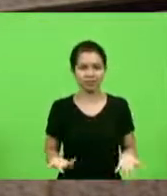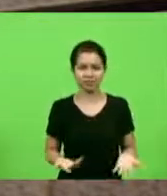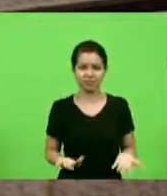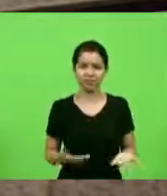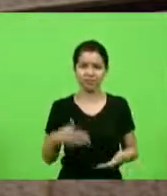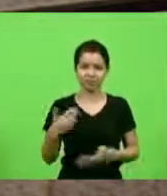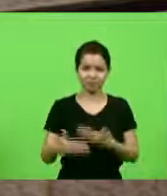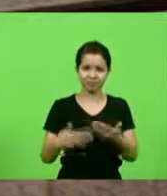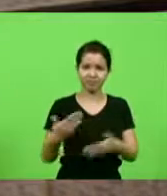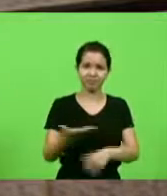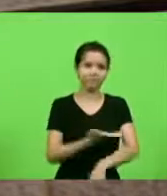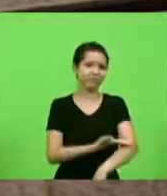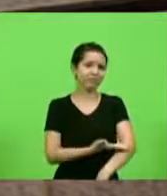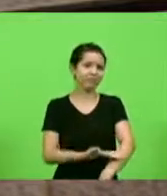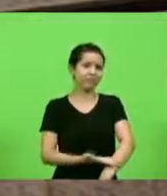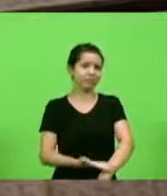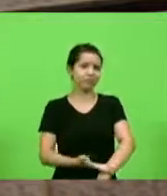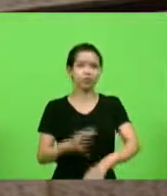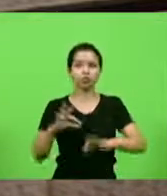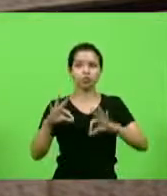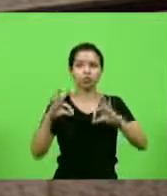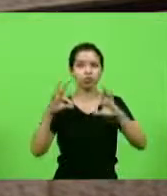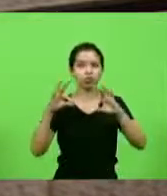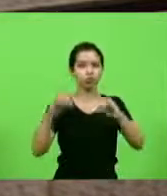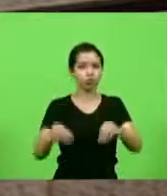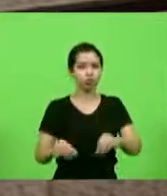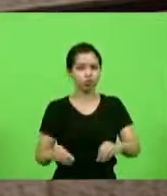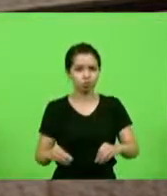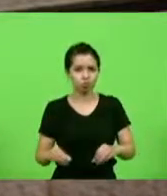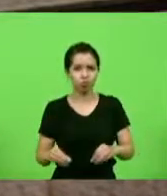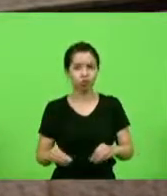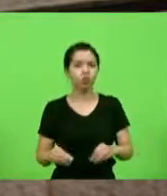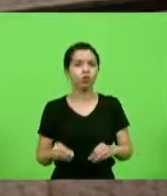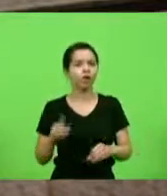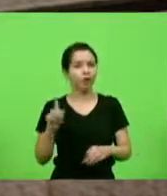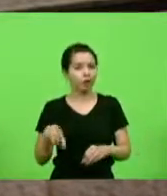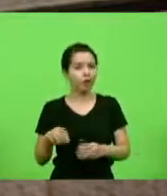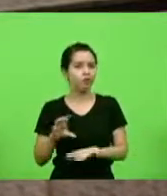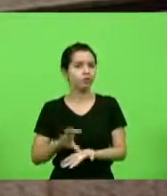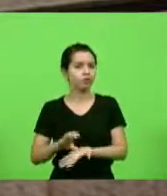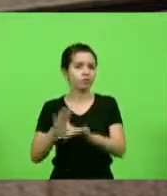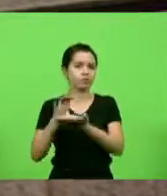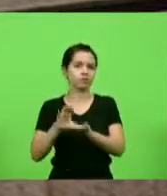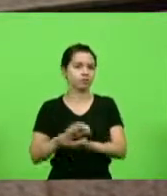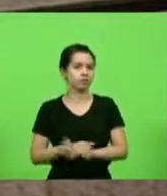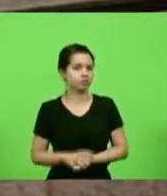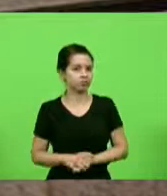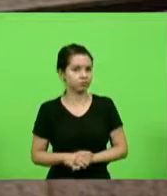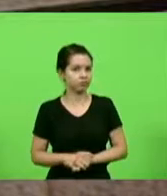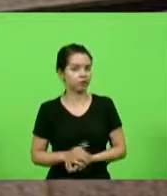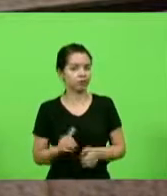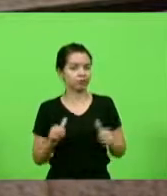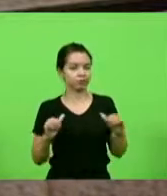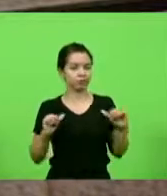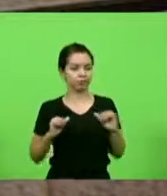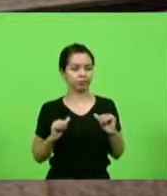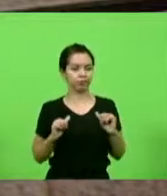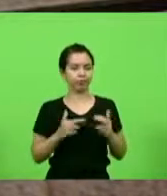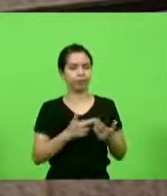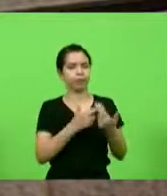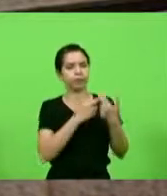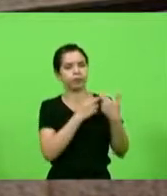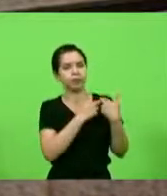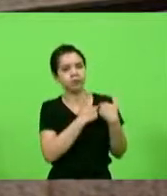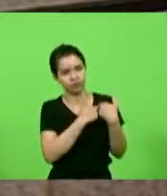rotina. Tudo se transformou hoje em dia, ali, querer se transformar tudo em conselho, exime-se a responsabilidade daquilo que acontece